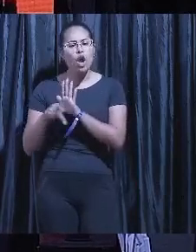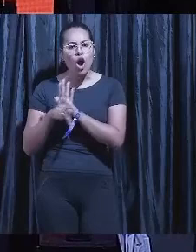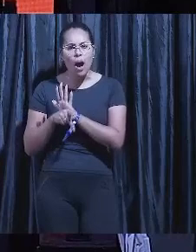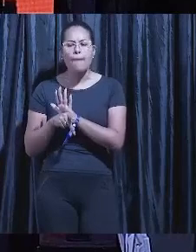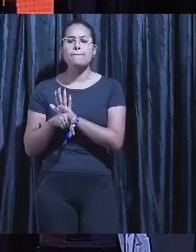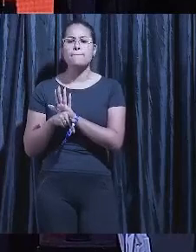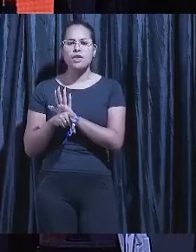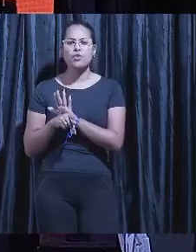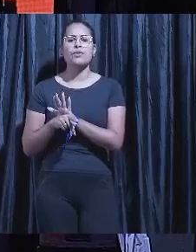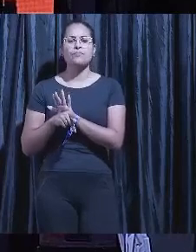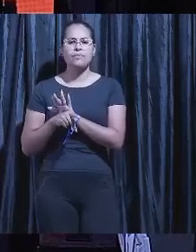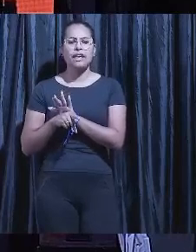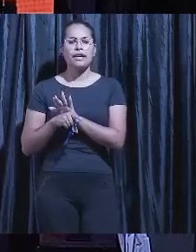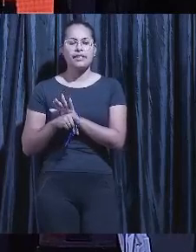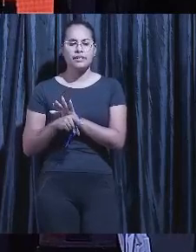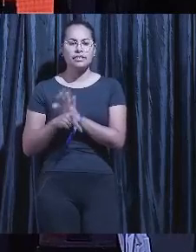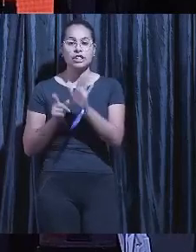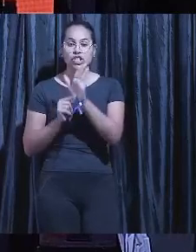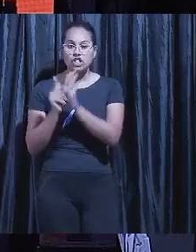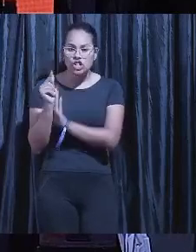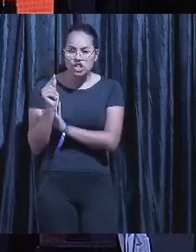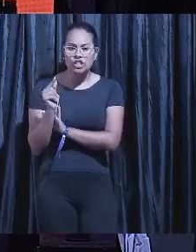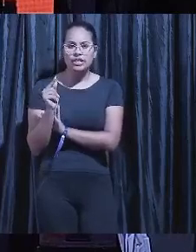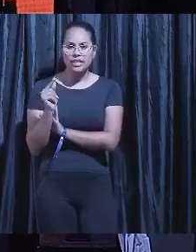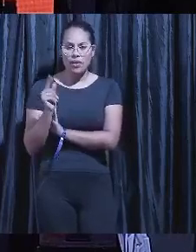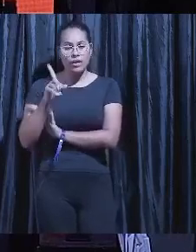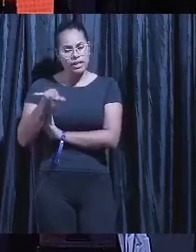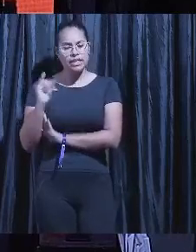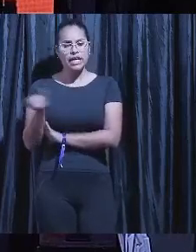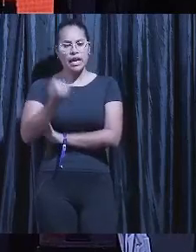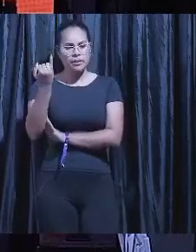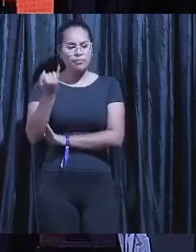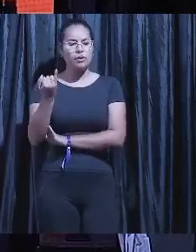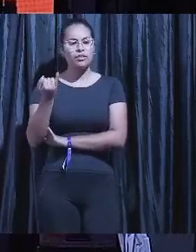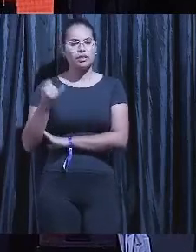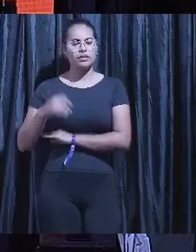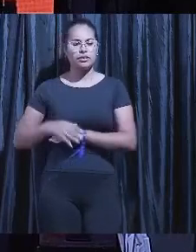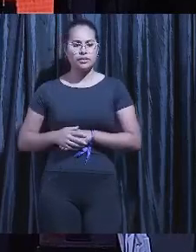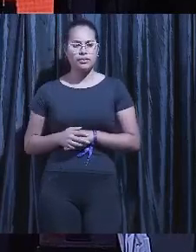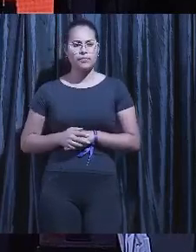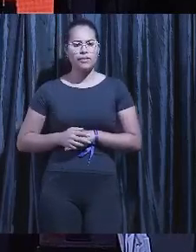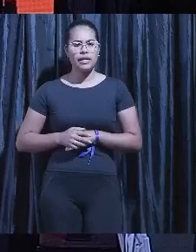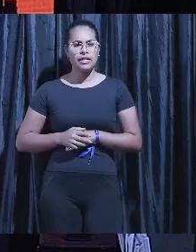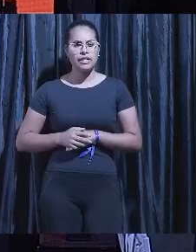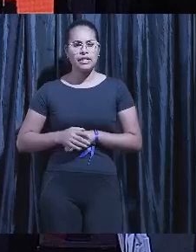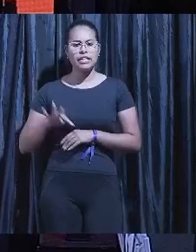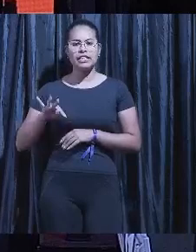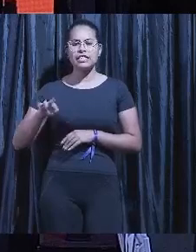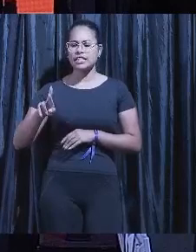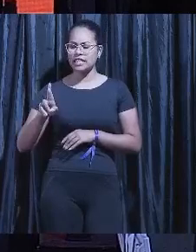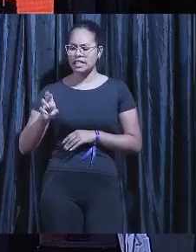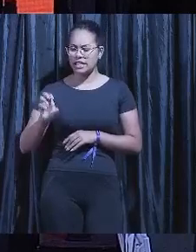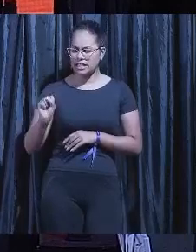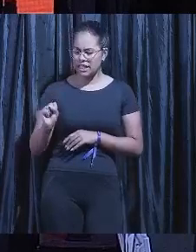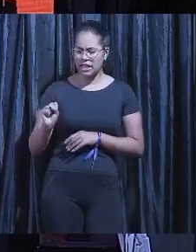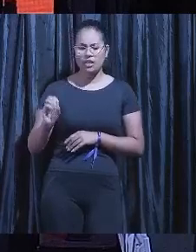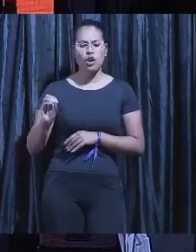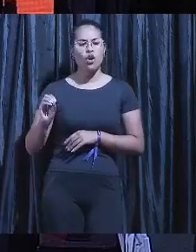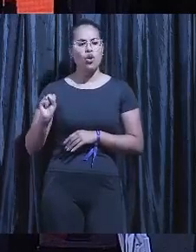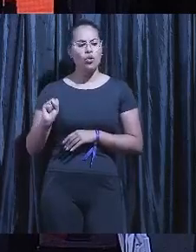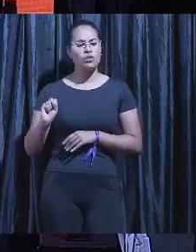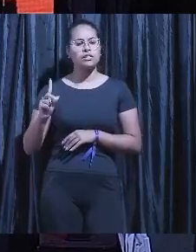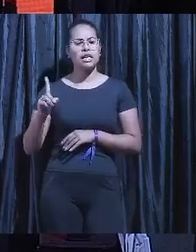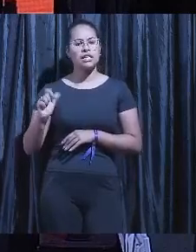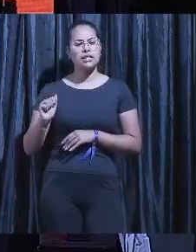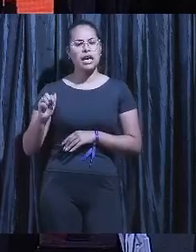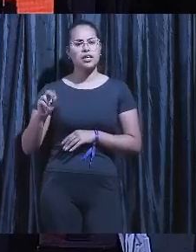de extrema e fundamental importância, que chama Tire Meu Rosto da Sua Mira, que é pelo fim né, pelo